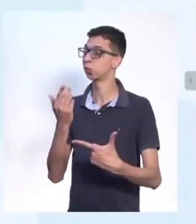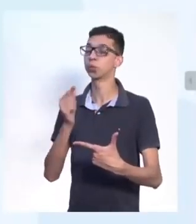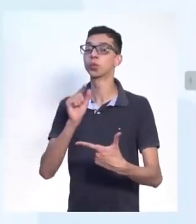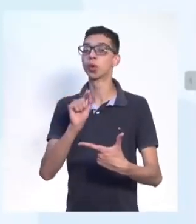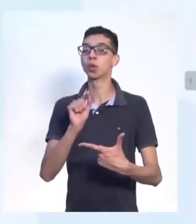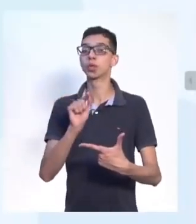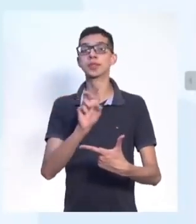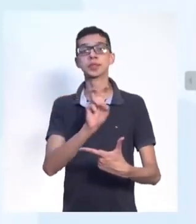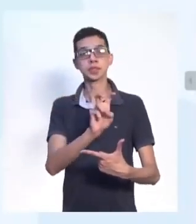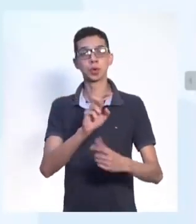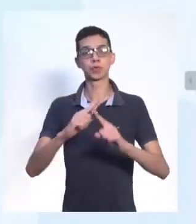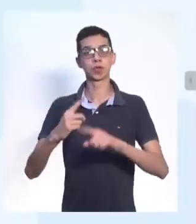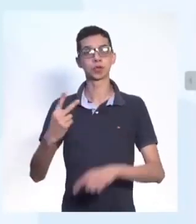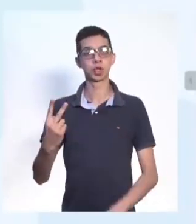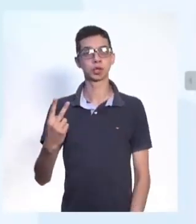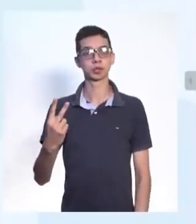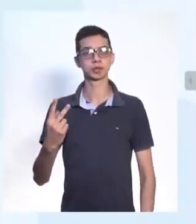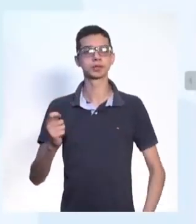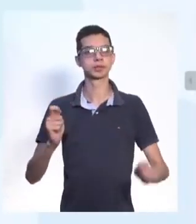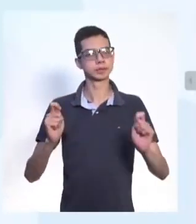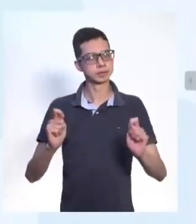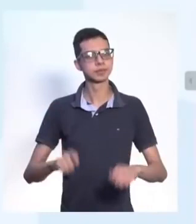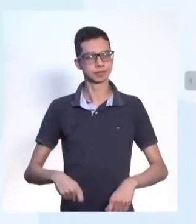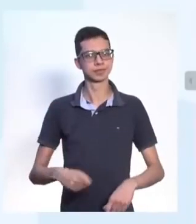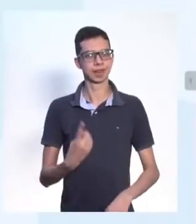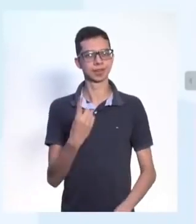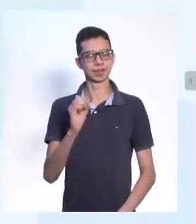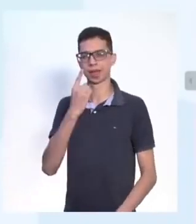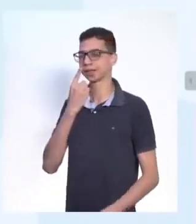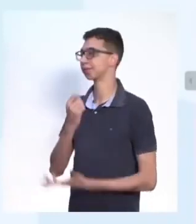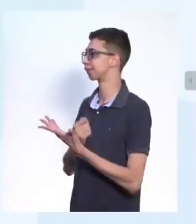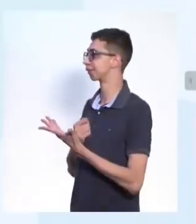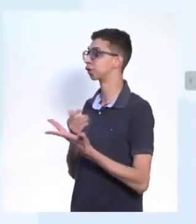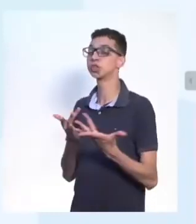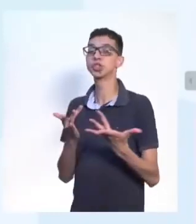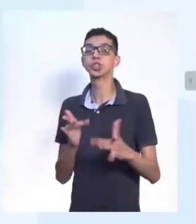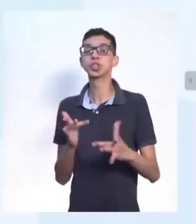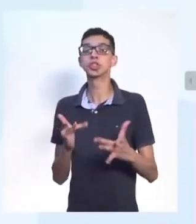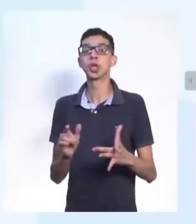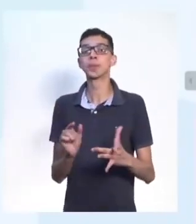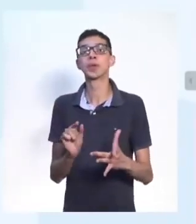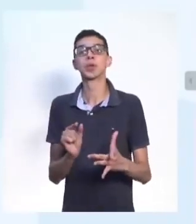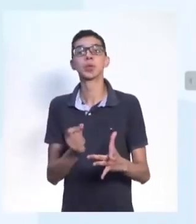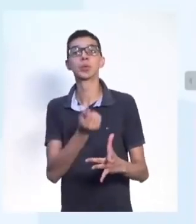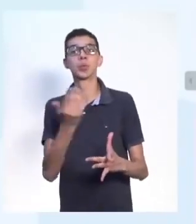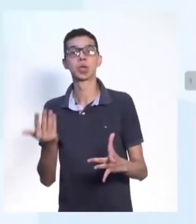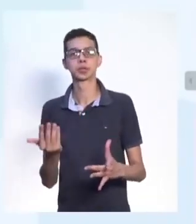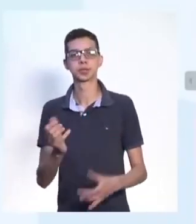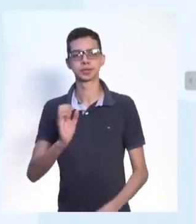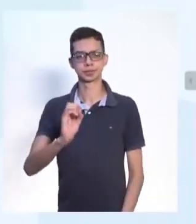vezes 2, 10 aqui. Ou seja, resto 0, né? Sim. Eu encontro